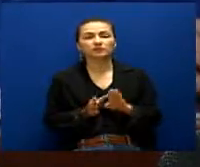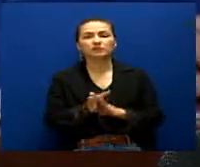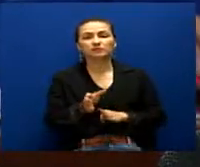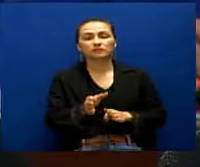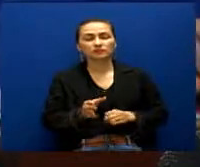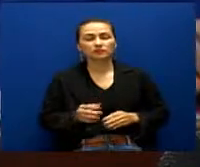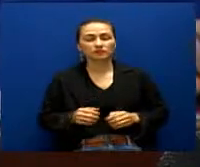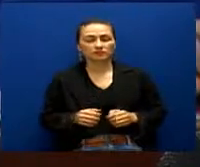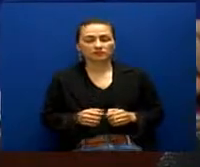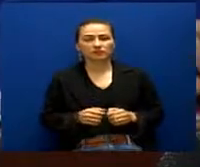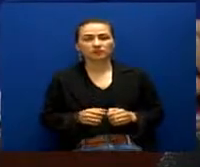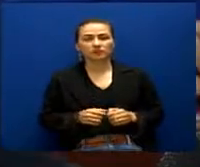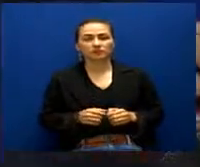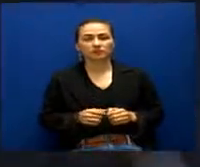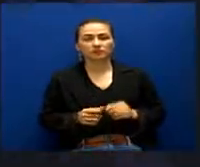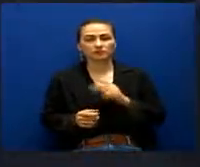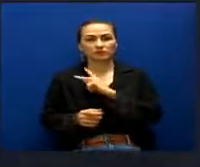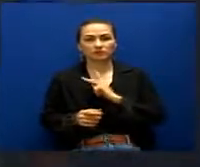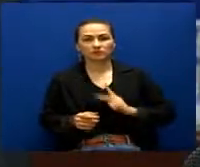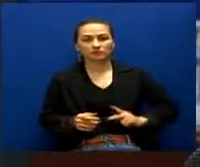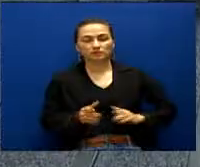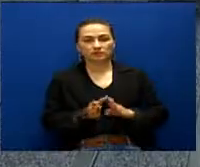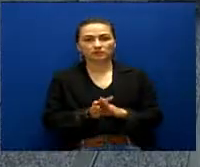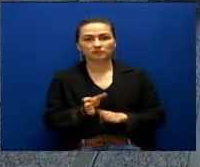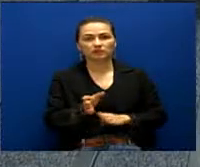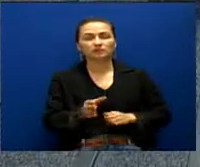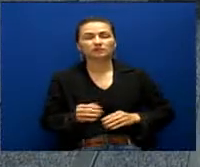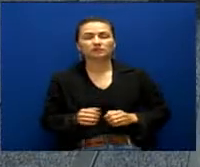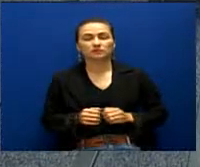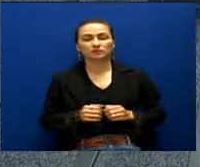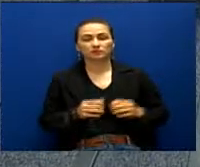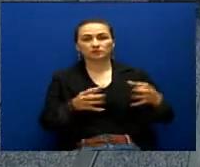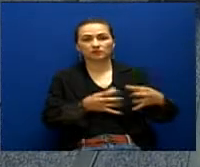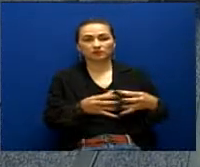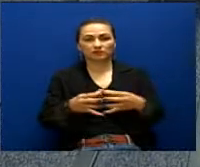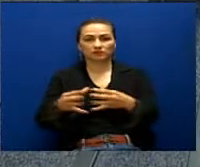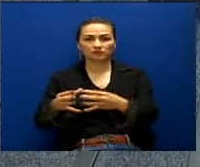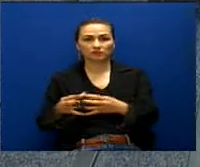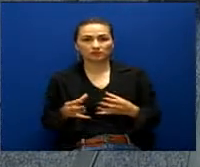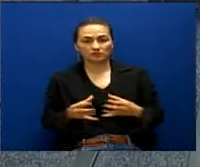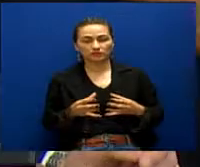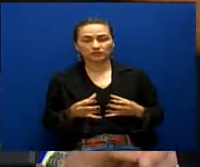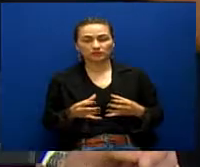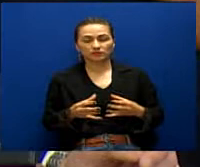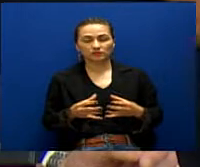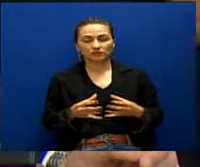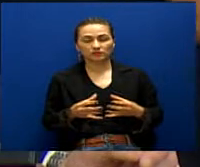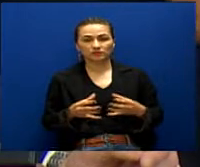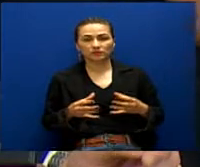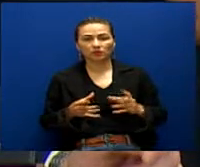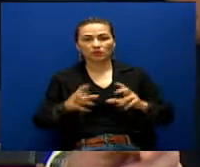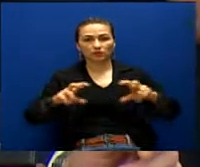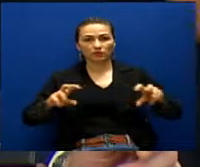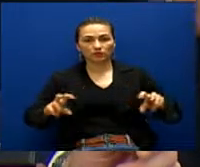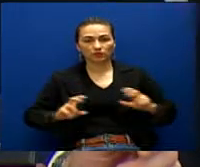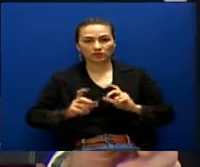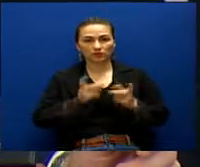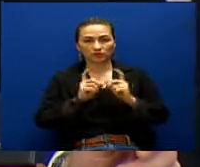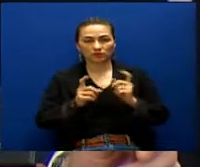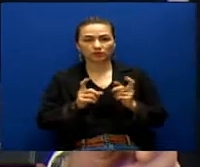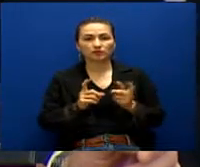sugestão? Por favor, presidente, dá um como teve análise das comissões, nós aprovamos aquelas que estão pela aprovação